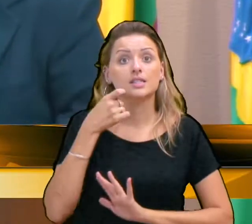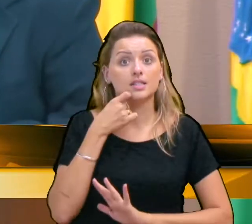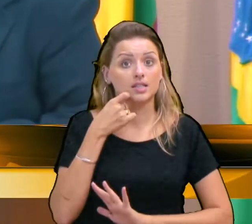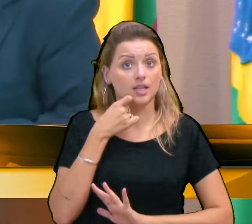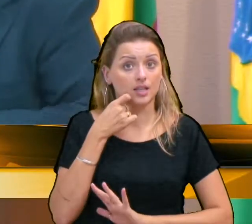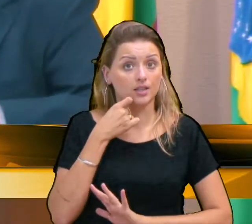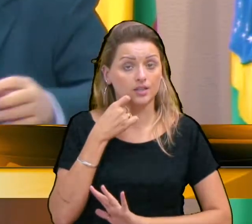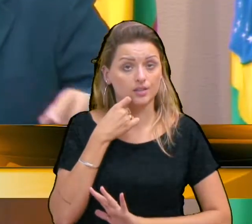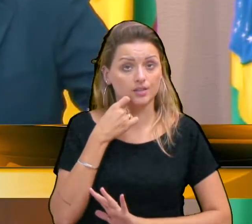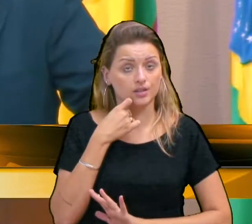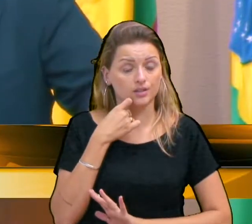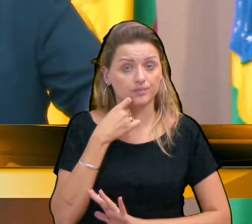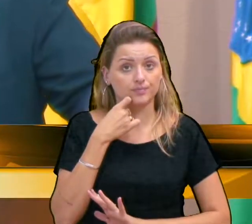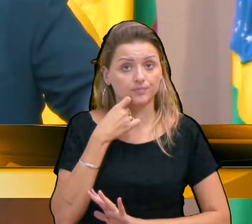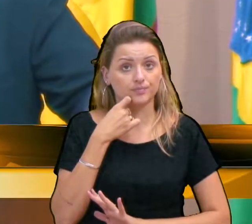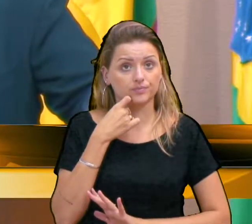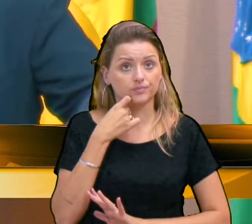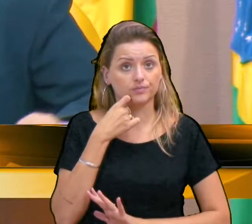Nesta sexta-feira, vereador Felipe,